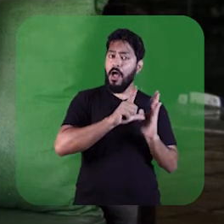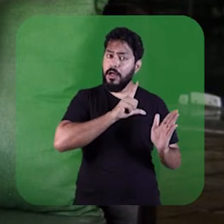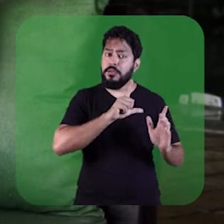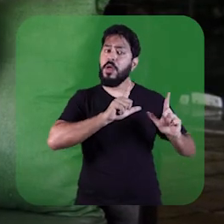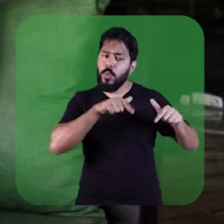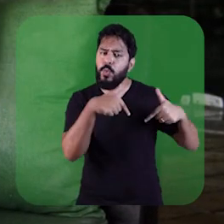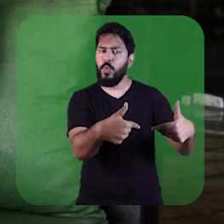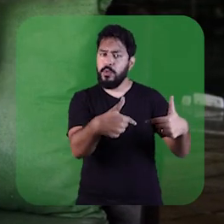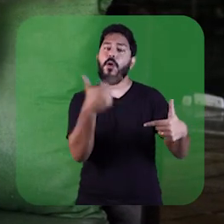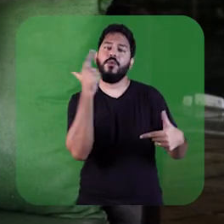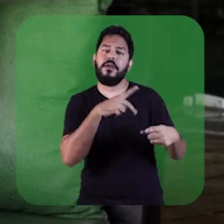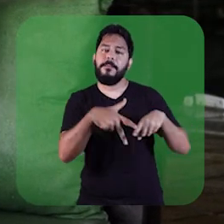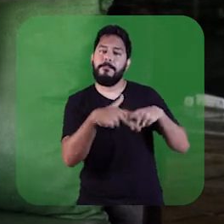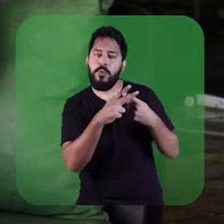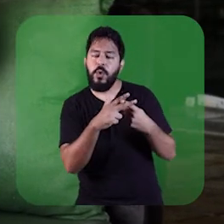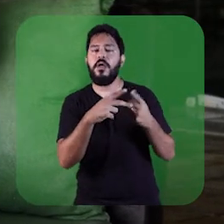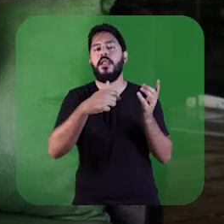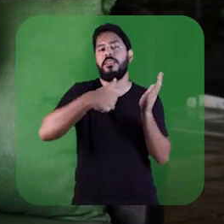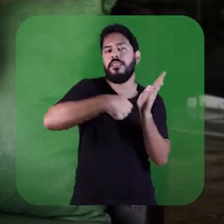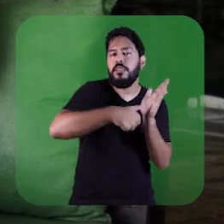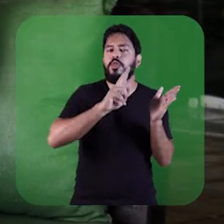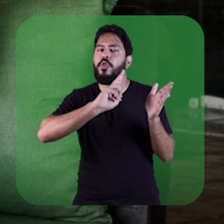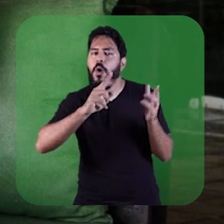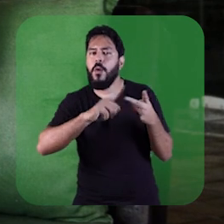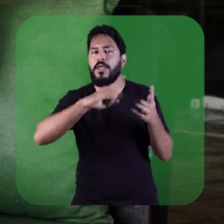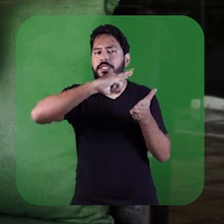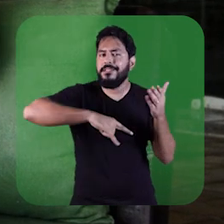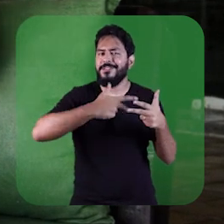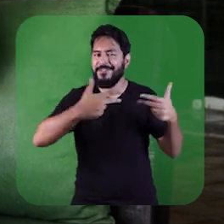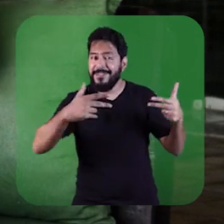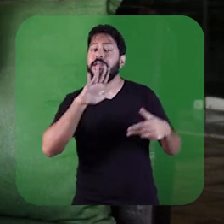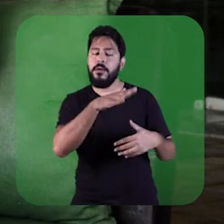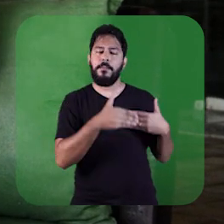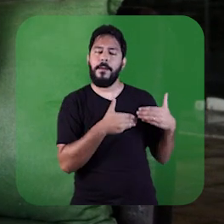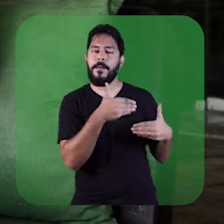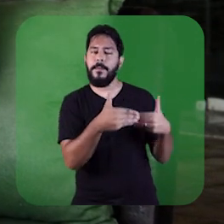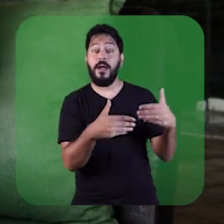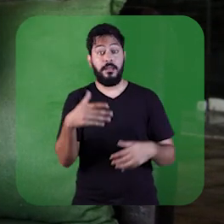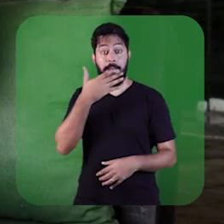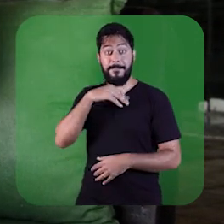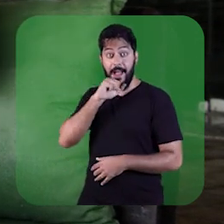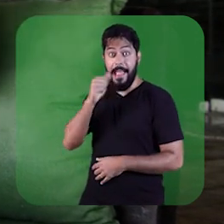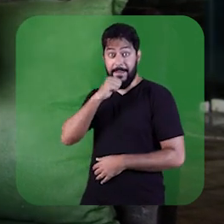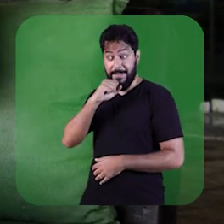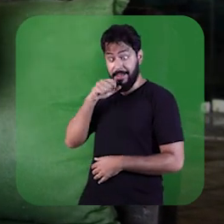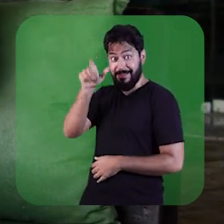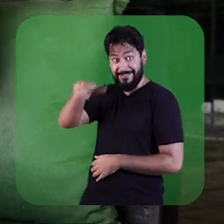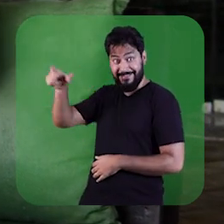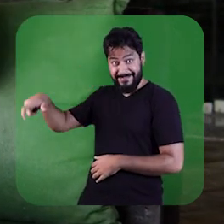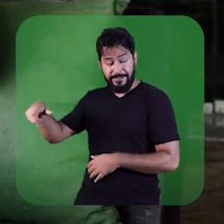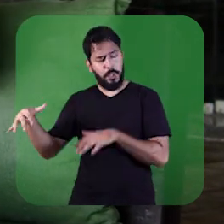retificação do nome, no registro, na identidade. E depois desses processos, né, meus pais perceberam que